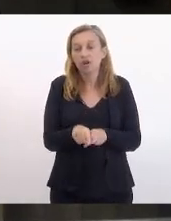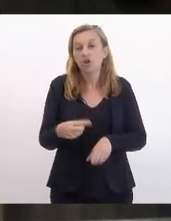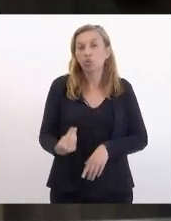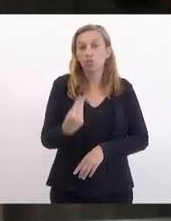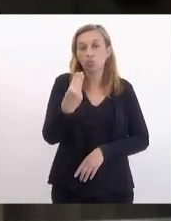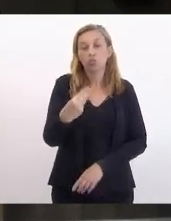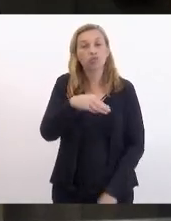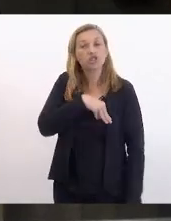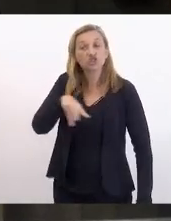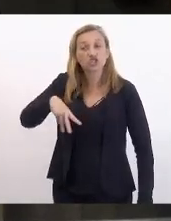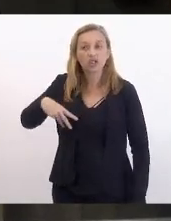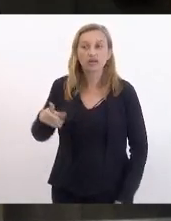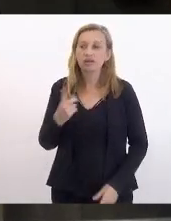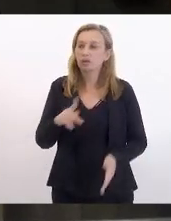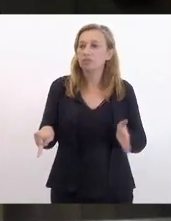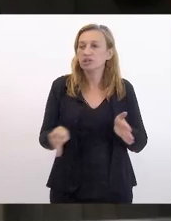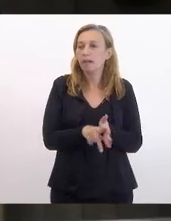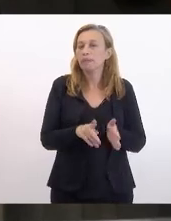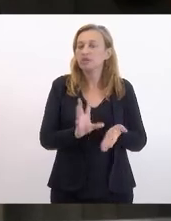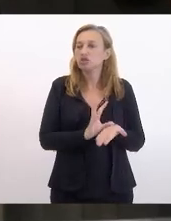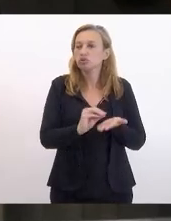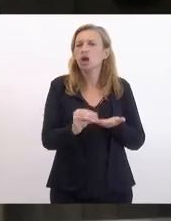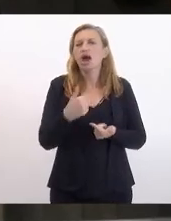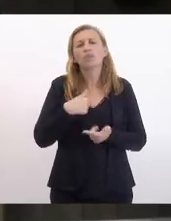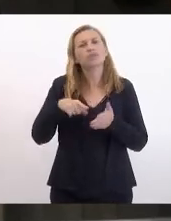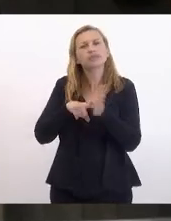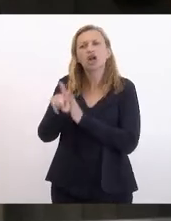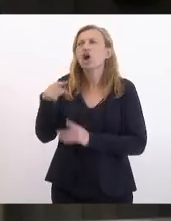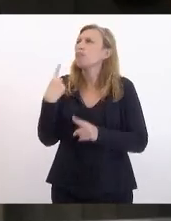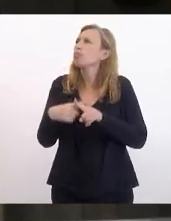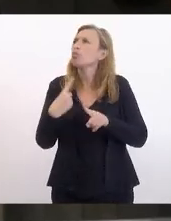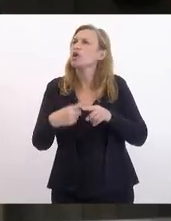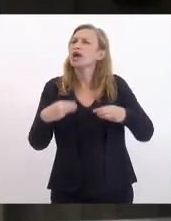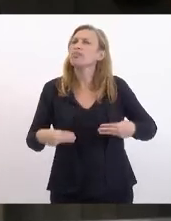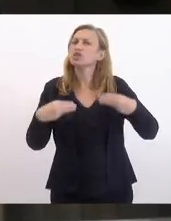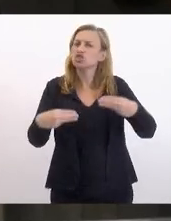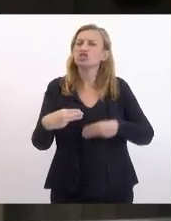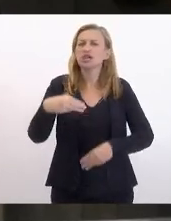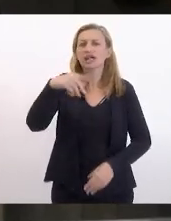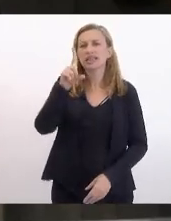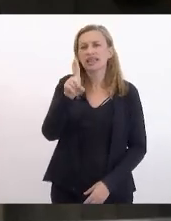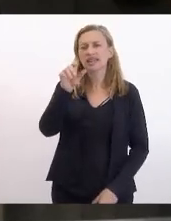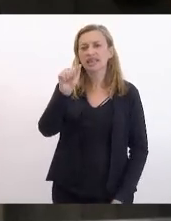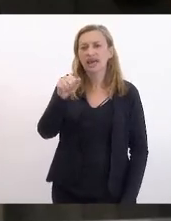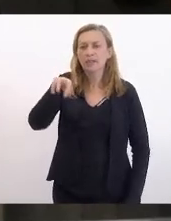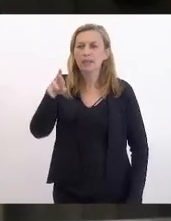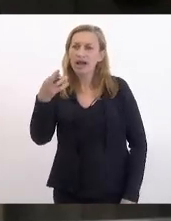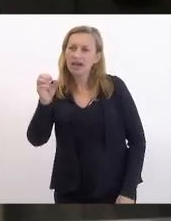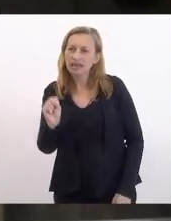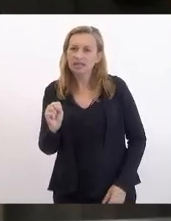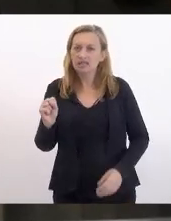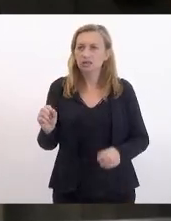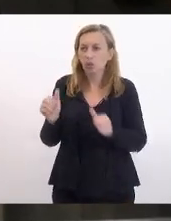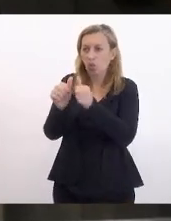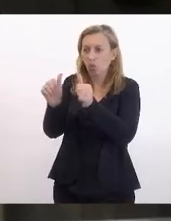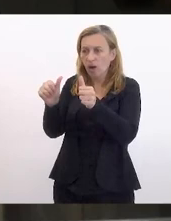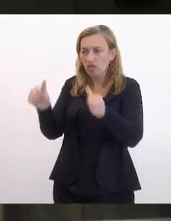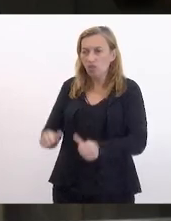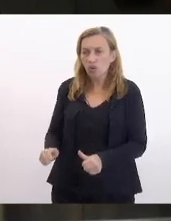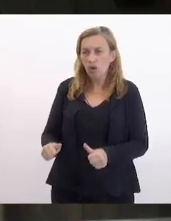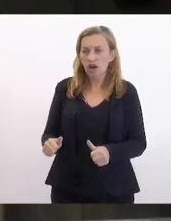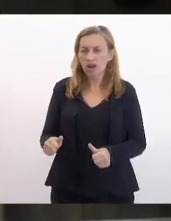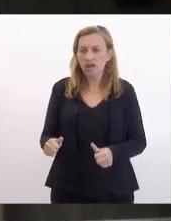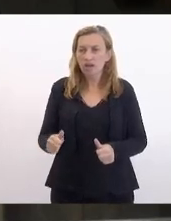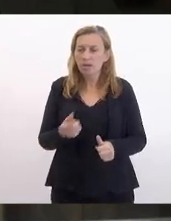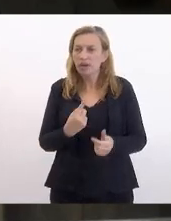Aliás não tem a ver com a falta de educação aliás eu me pergunto porque que a ministra Damares Silva não consagra o seu tempo para